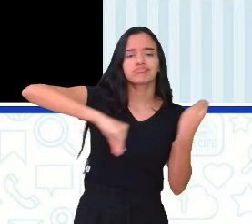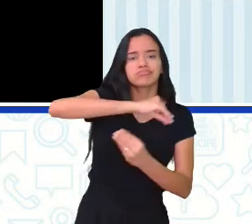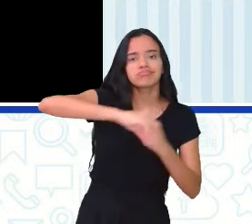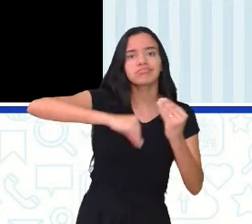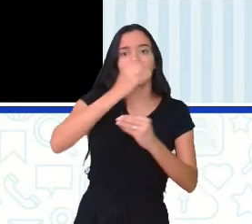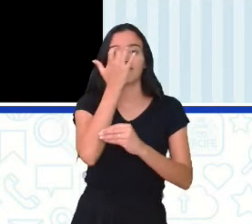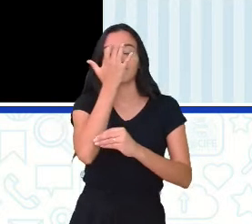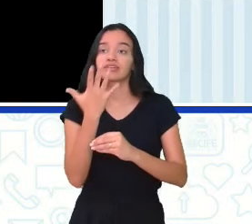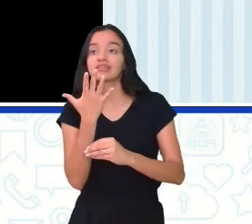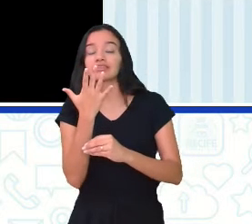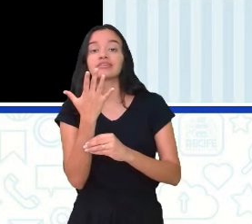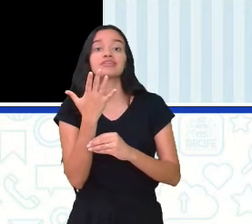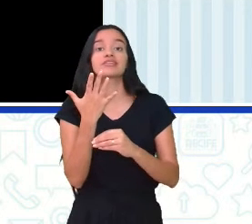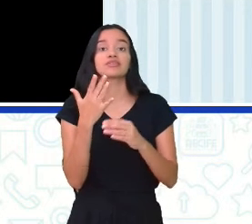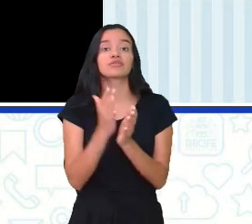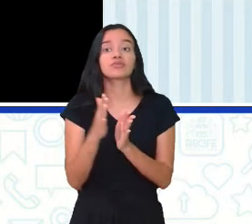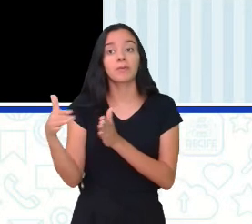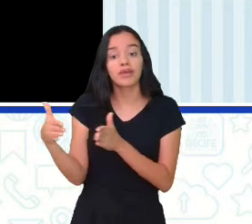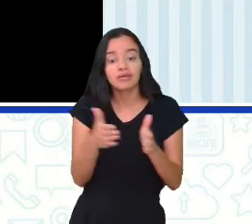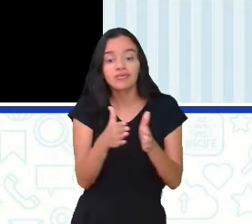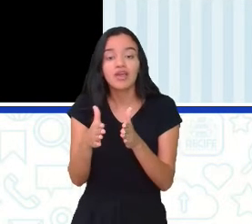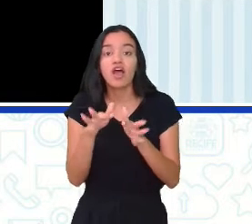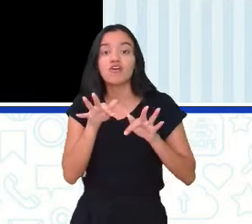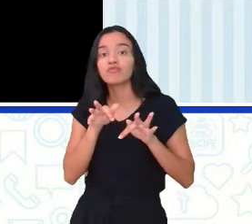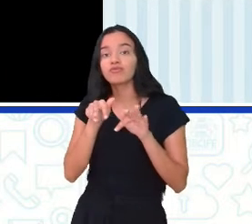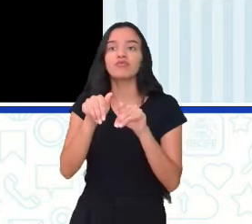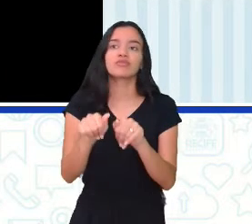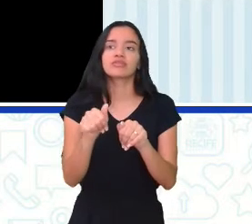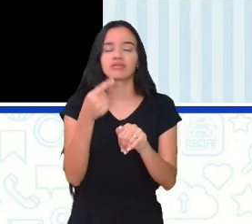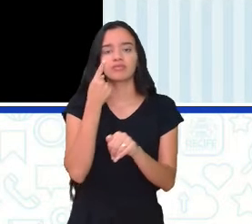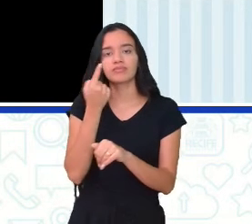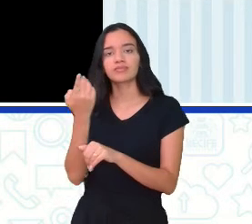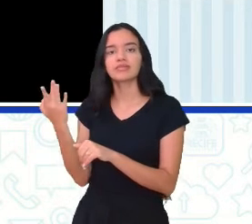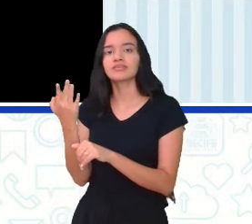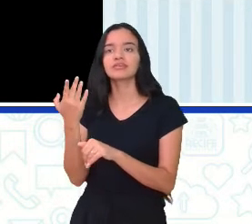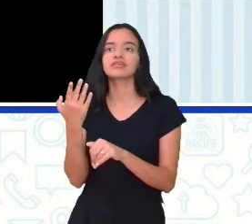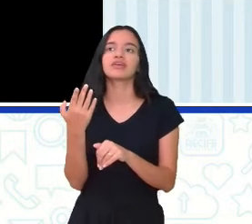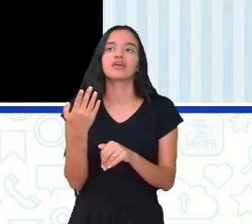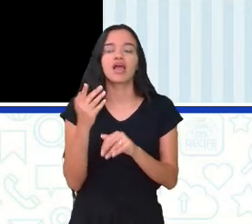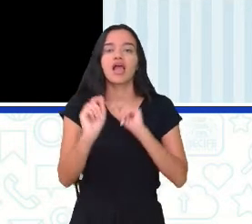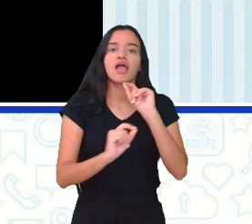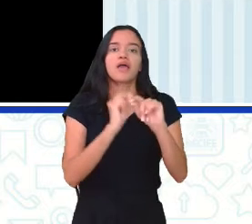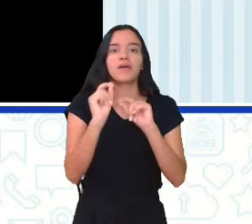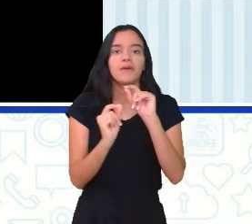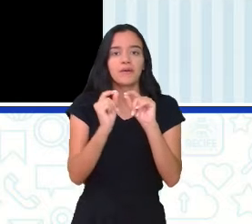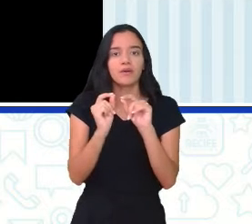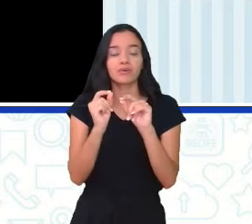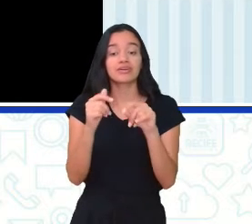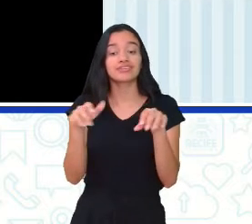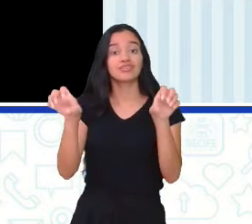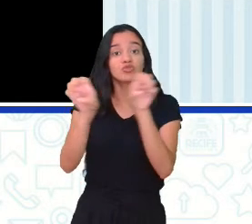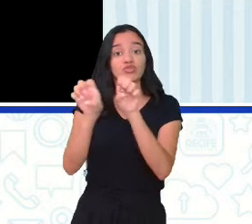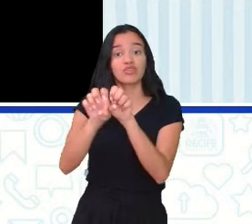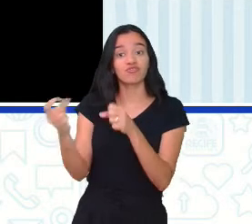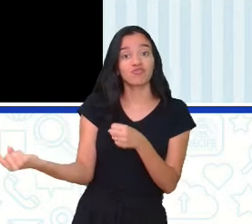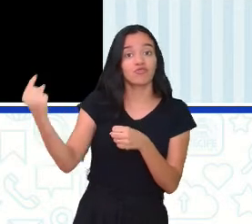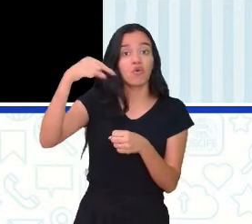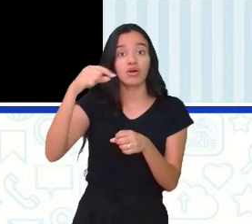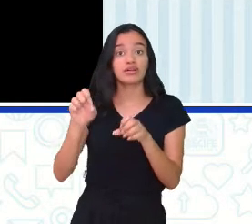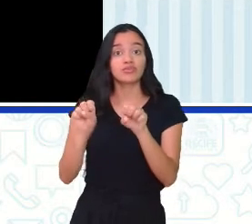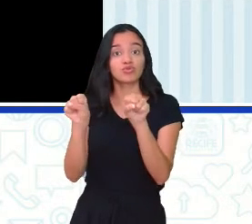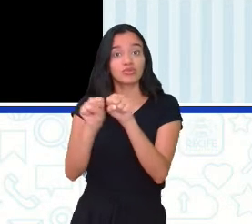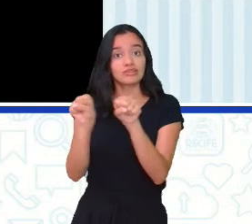facilitando o transporte ao aterro. Finalmente, a parte do lodo que não foi digerida é reintroduzida no sistema. Para isso,